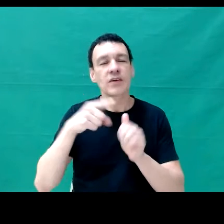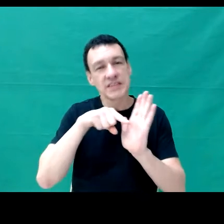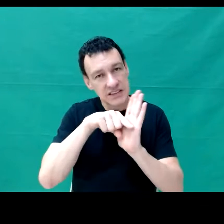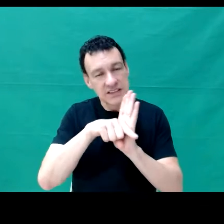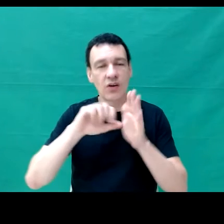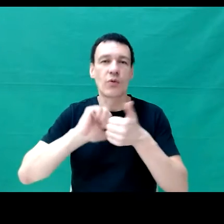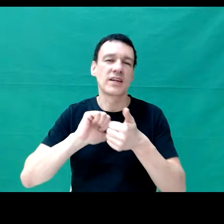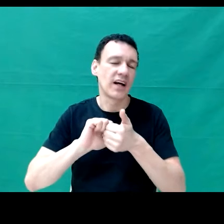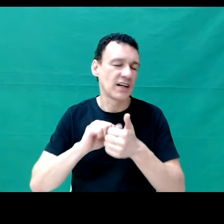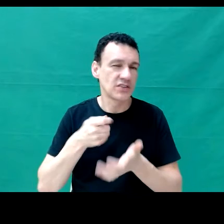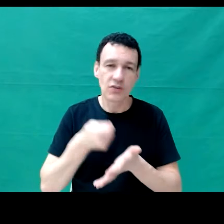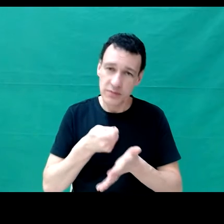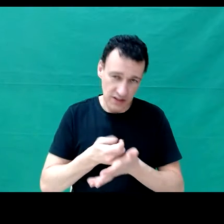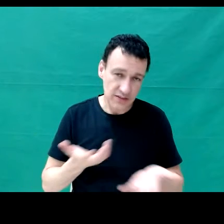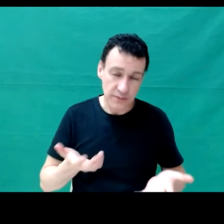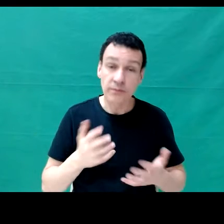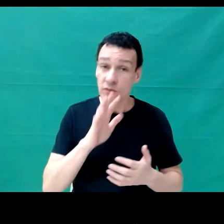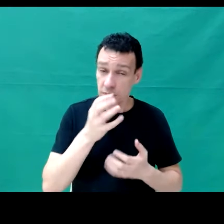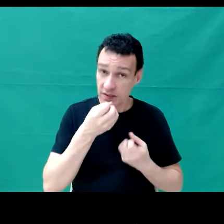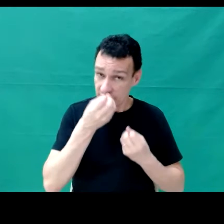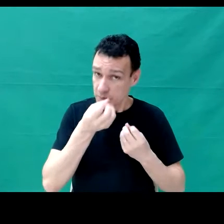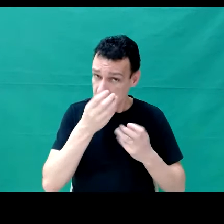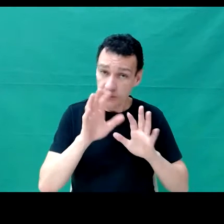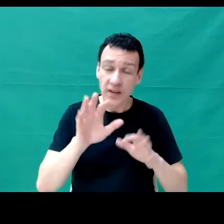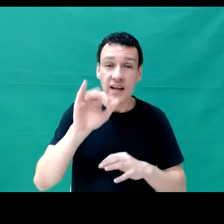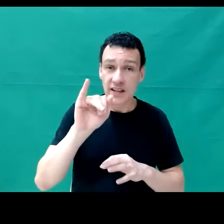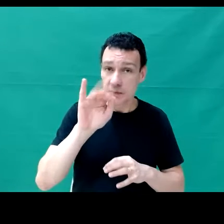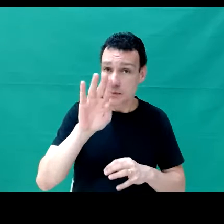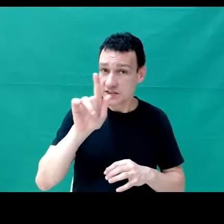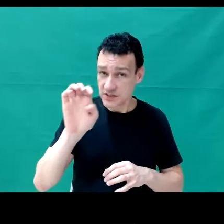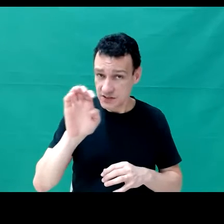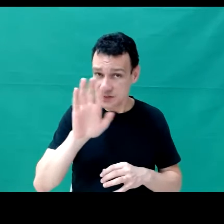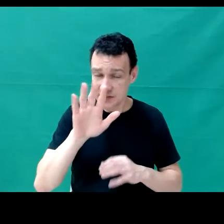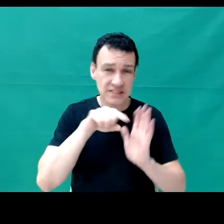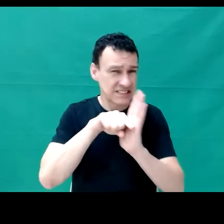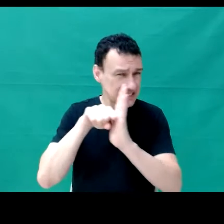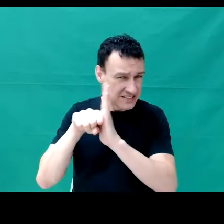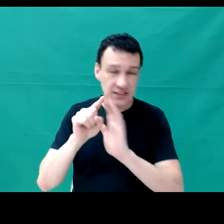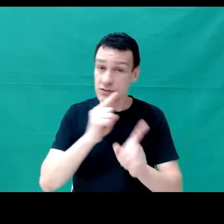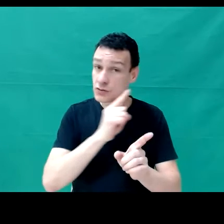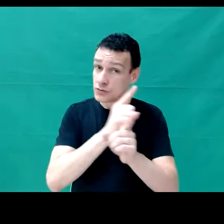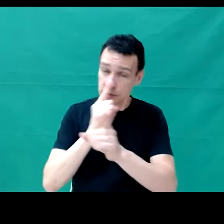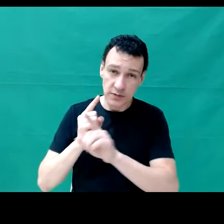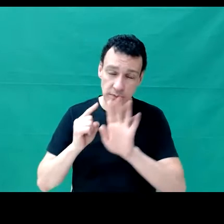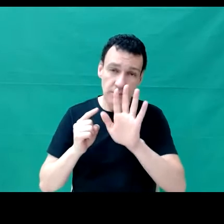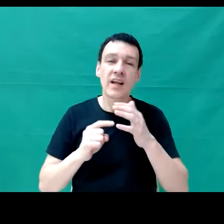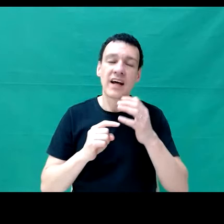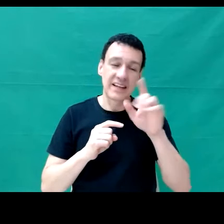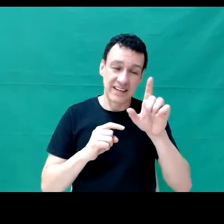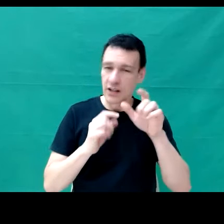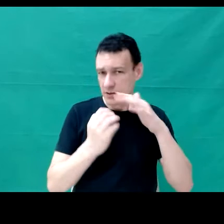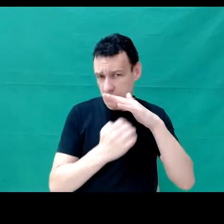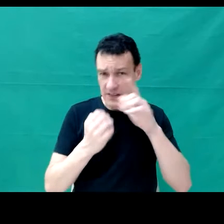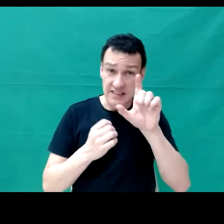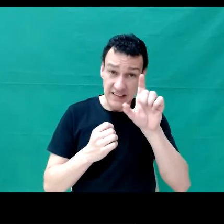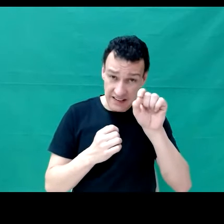uns dados interessantes, né, segundo o IBGE, 6 em cada 10 empresas, elas